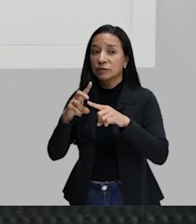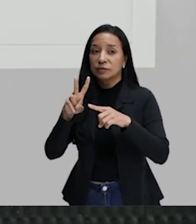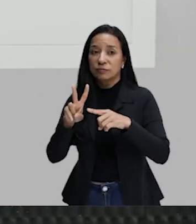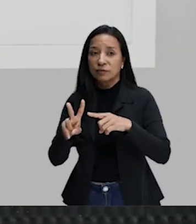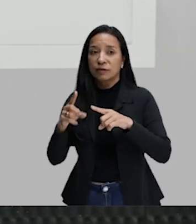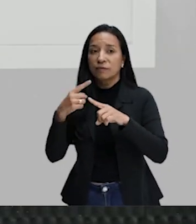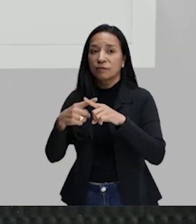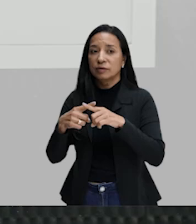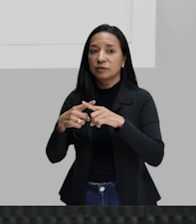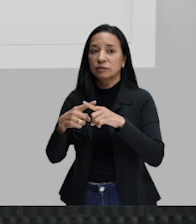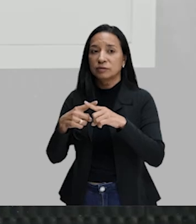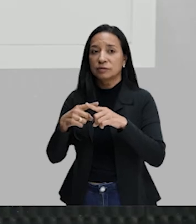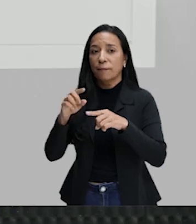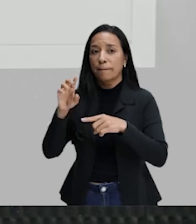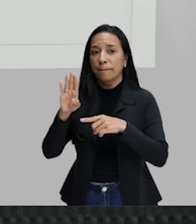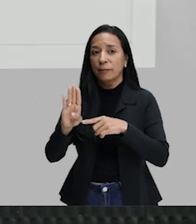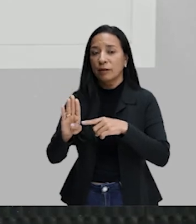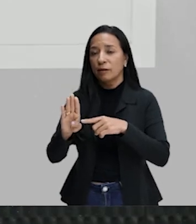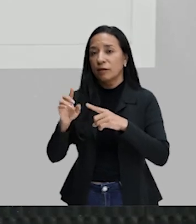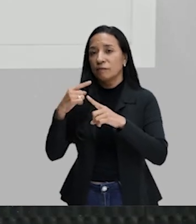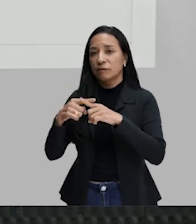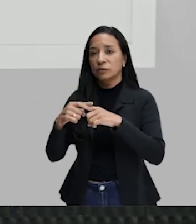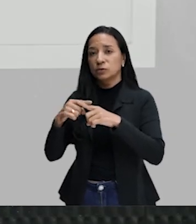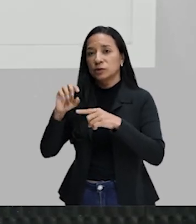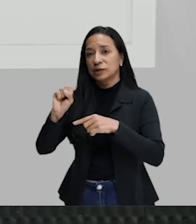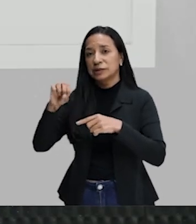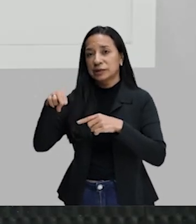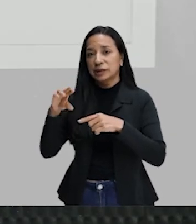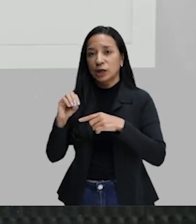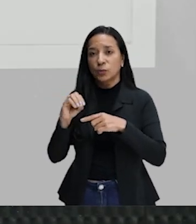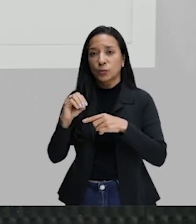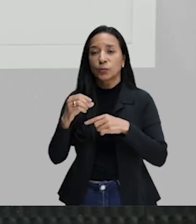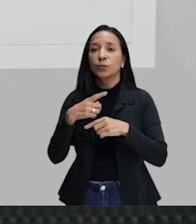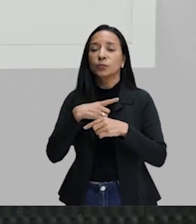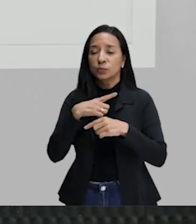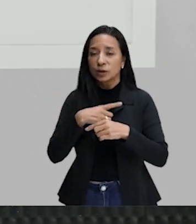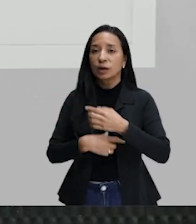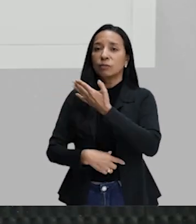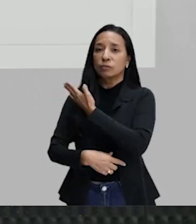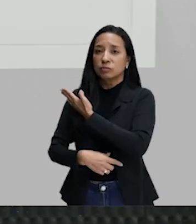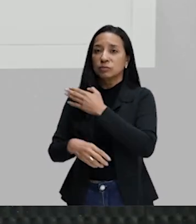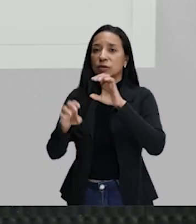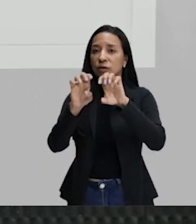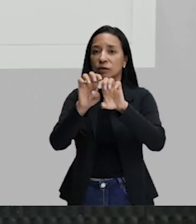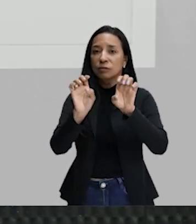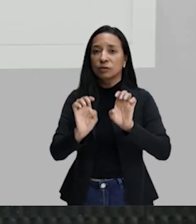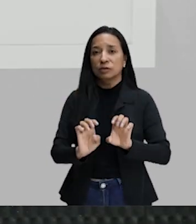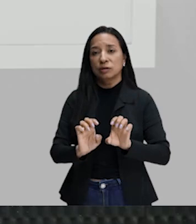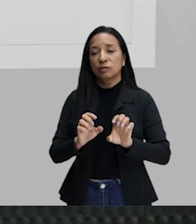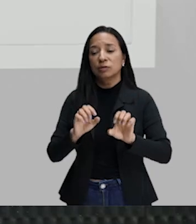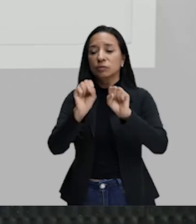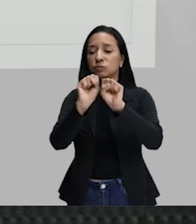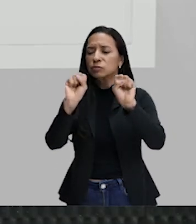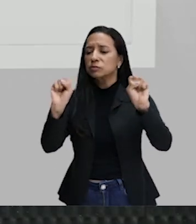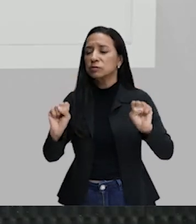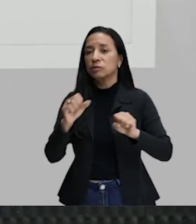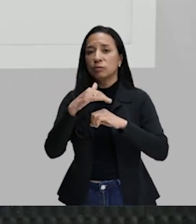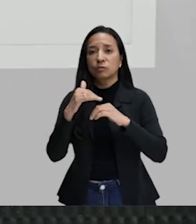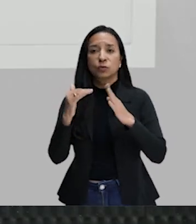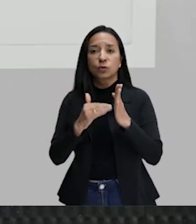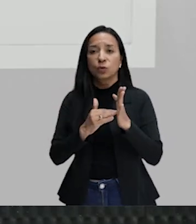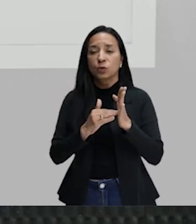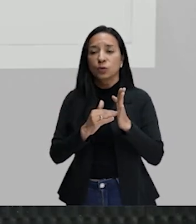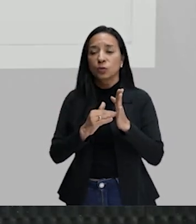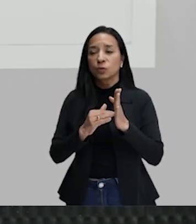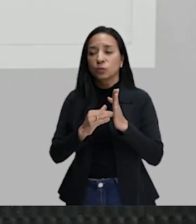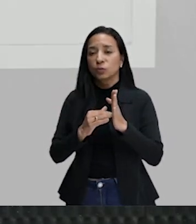carga elétrica no nosso campo. Então, nós temos esta equação, né, quando nós temos o sistema todo com ângulos